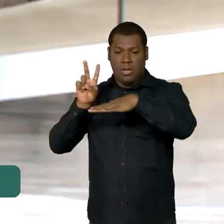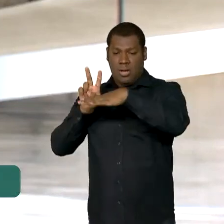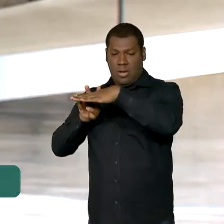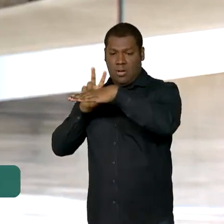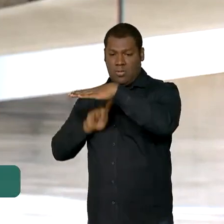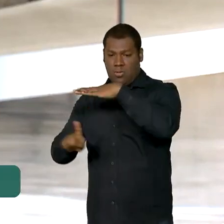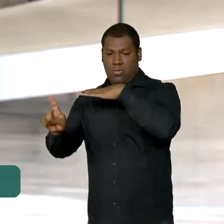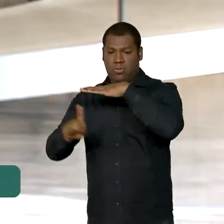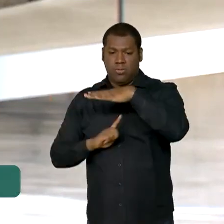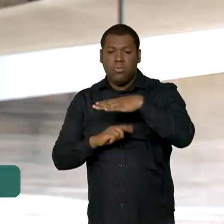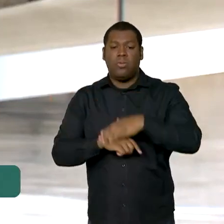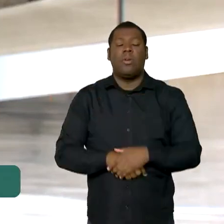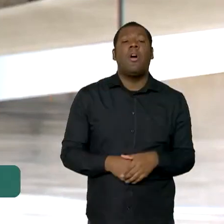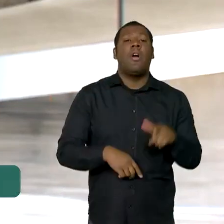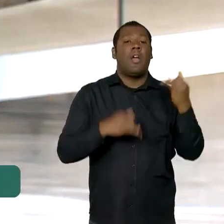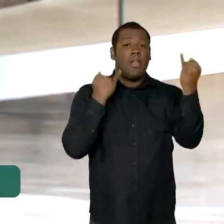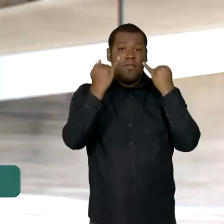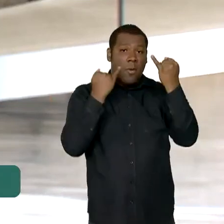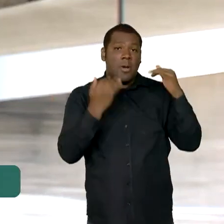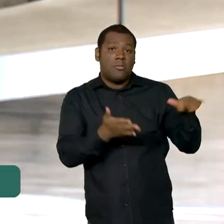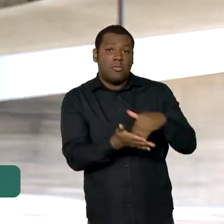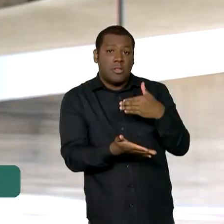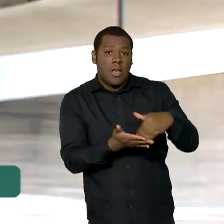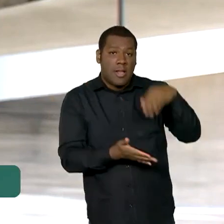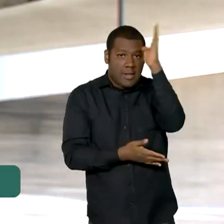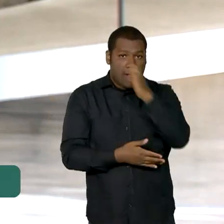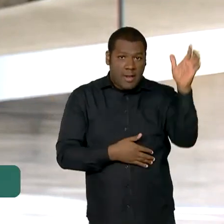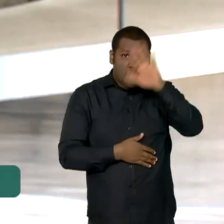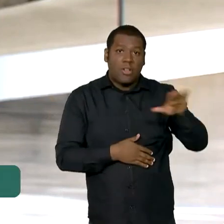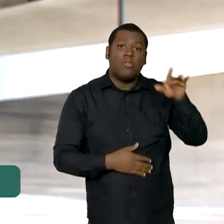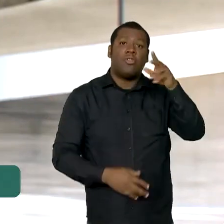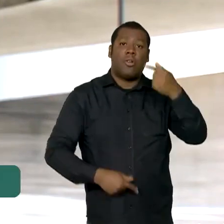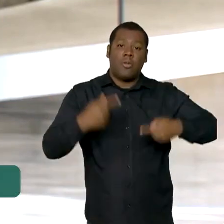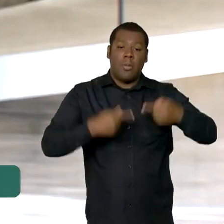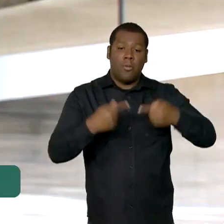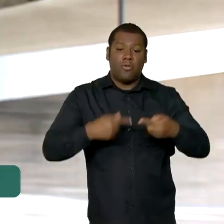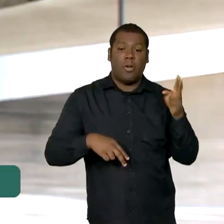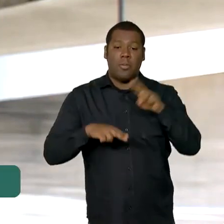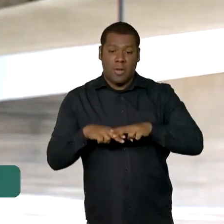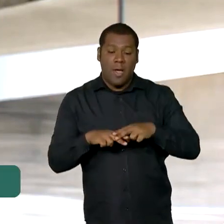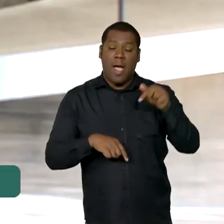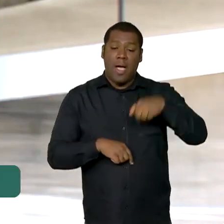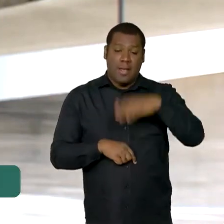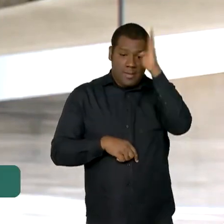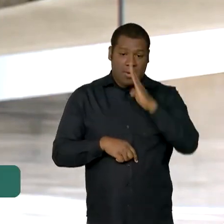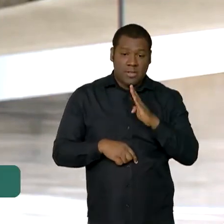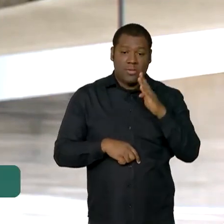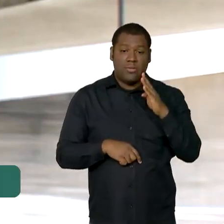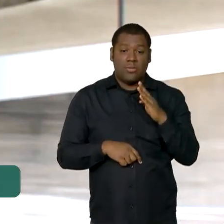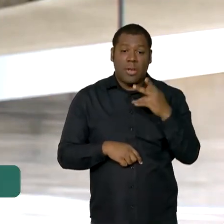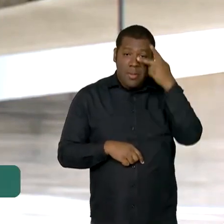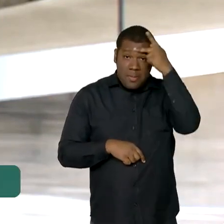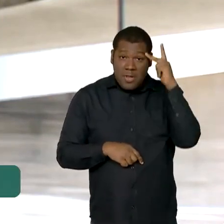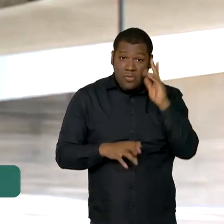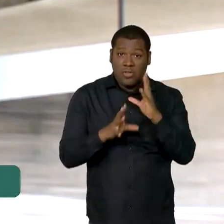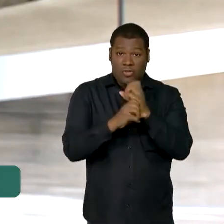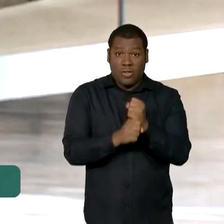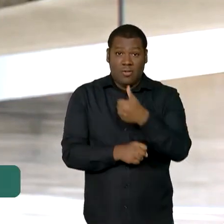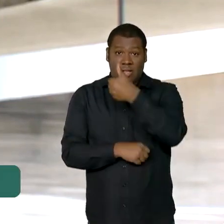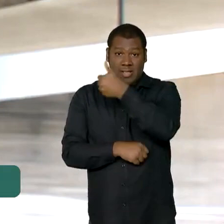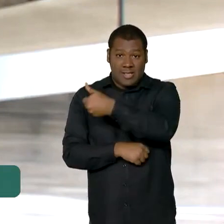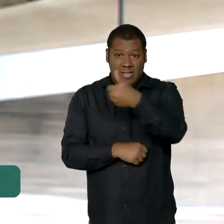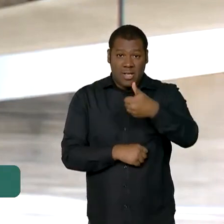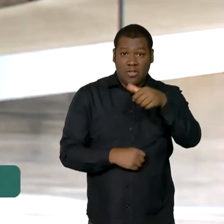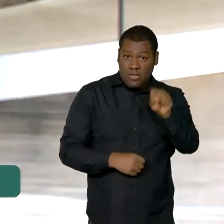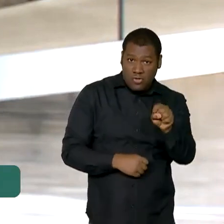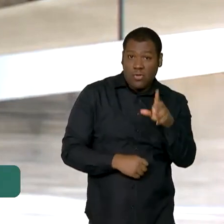regime. Hoje, segundo dados da Secretaria Nacional de Políticas Penais, o Brasil tem cerca de 118 mil presos em